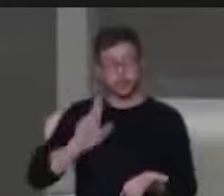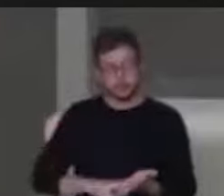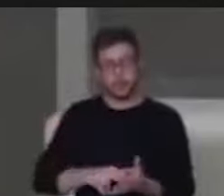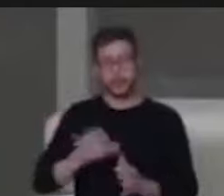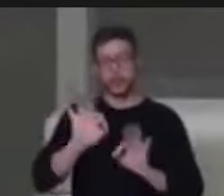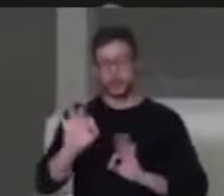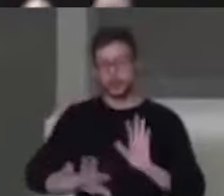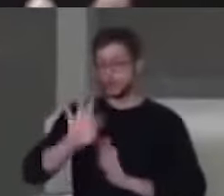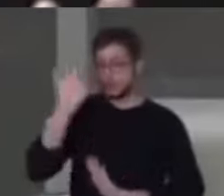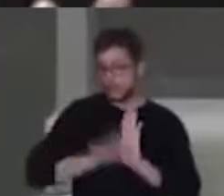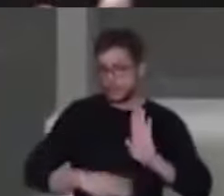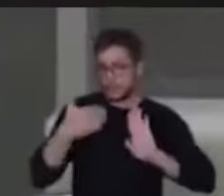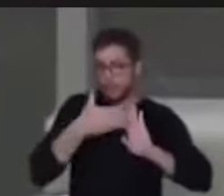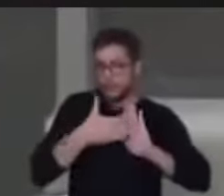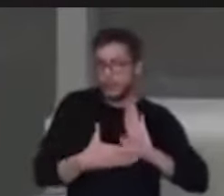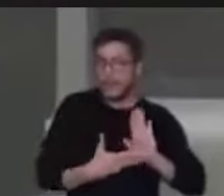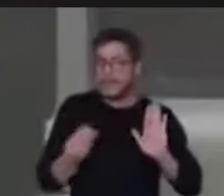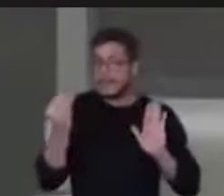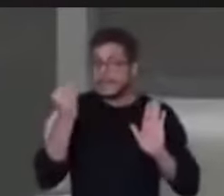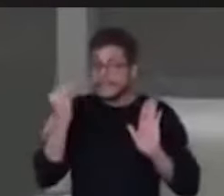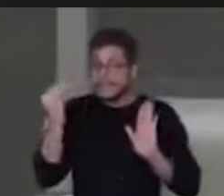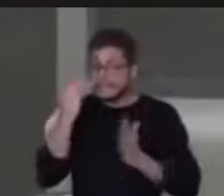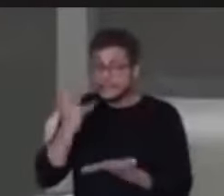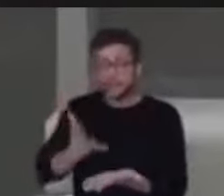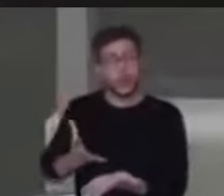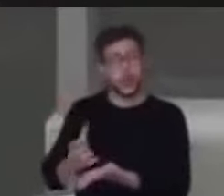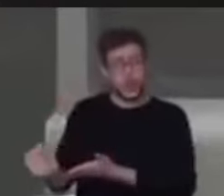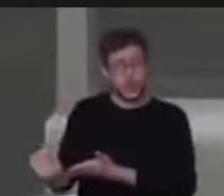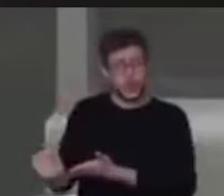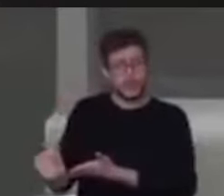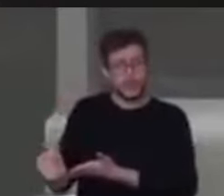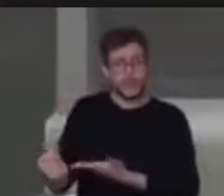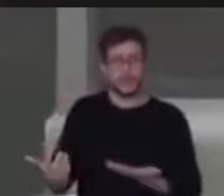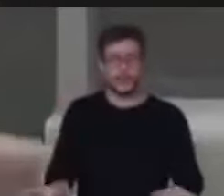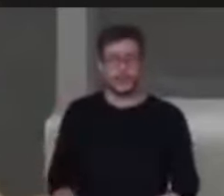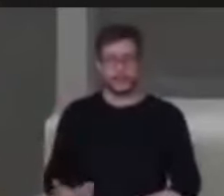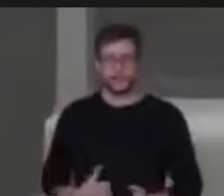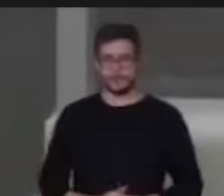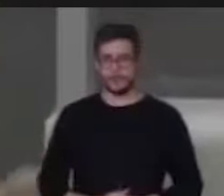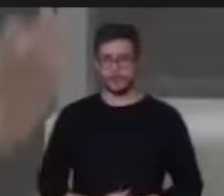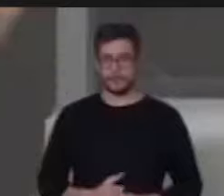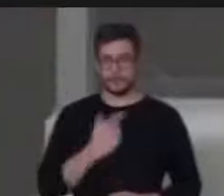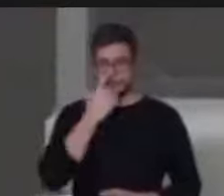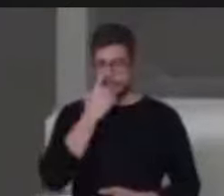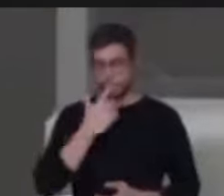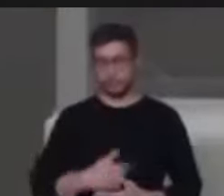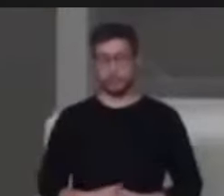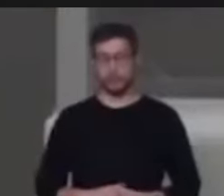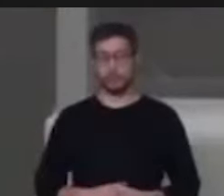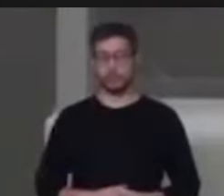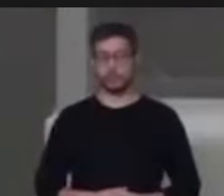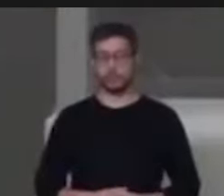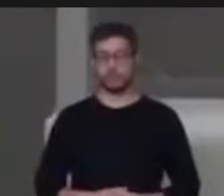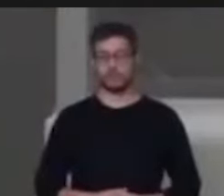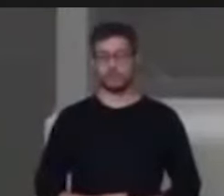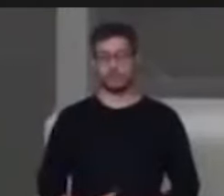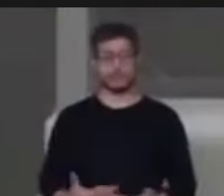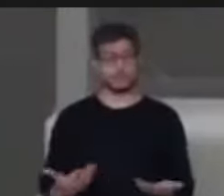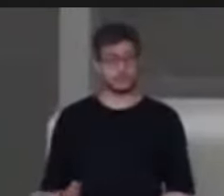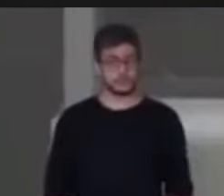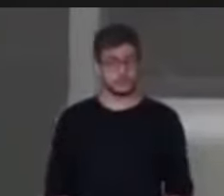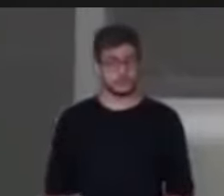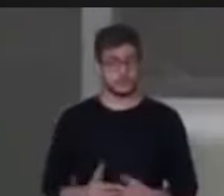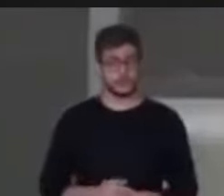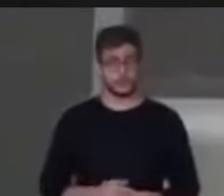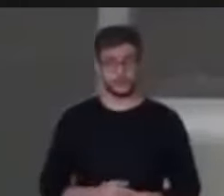mais nítida a intenção de organizar um golpe que estava sendo dolosamente construído. E de forma absolutamente irônica,